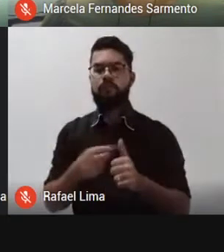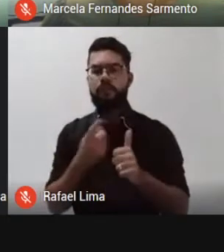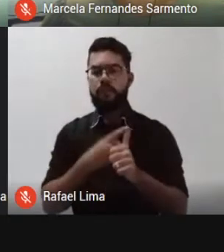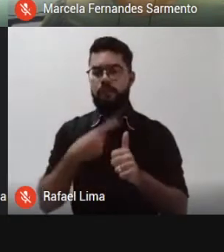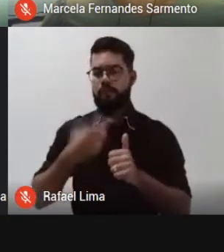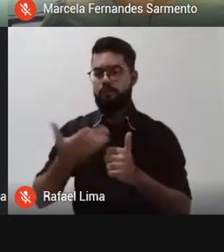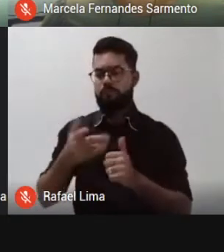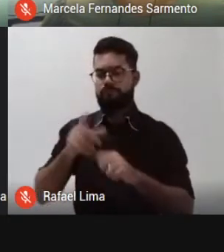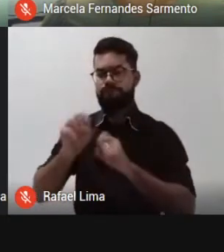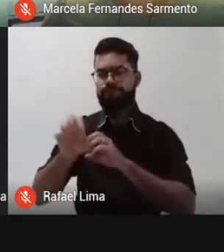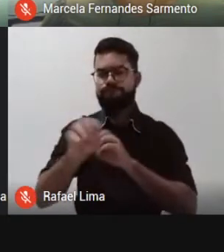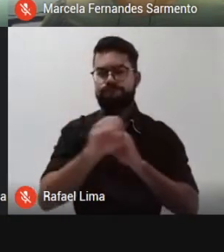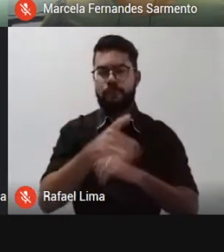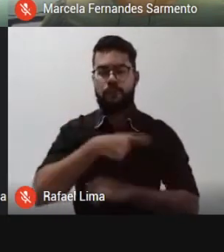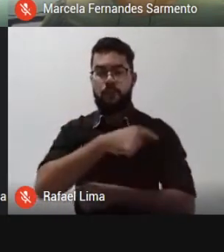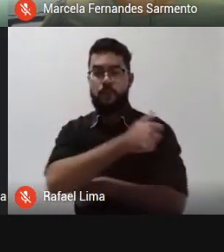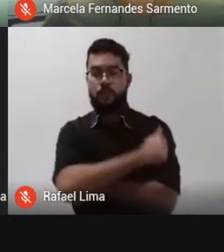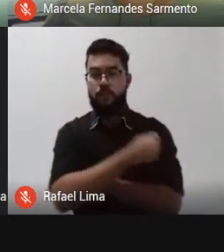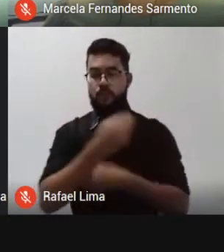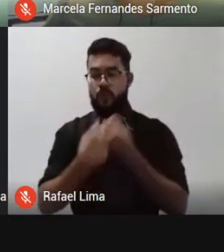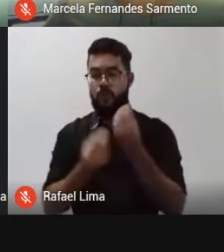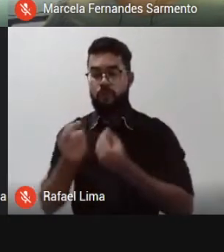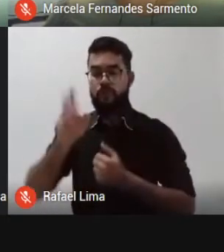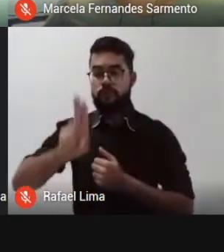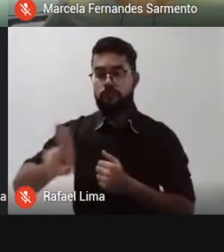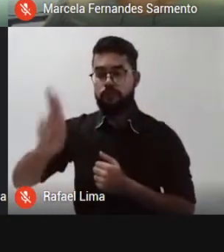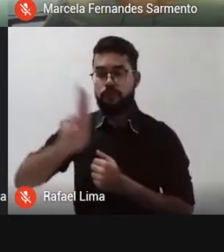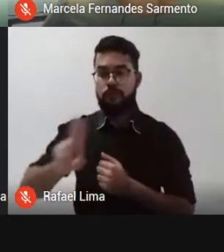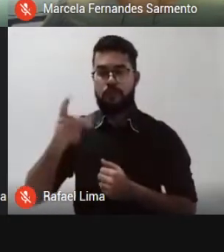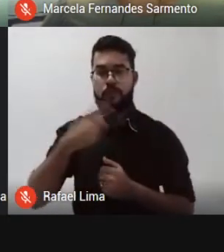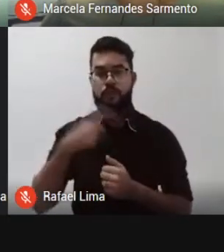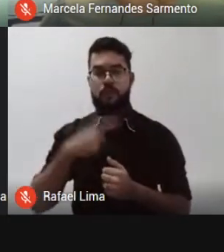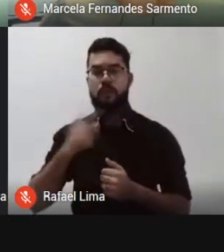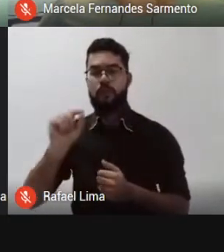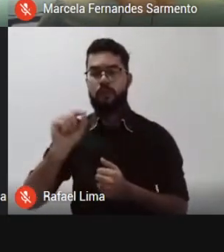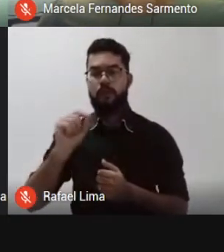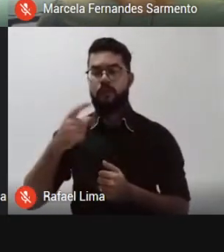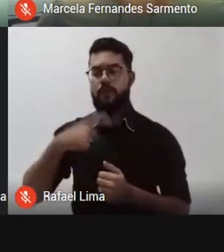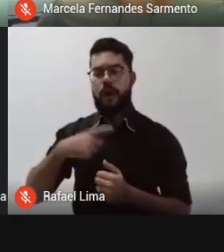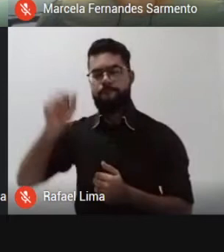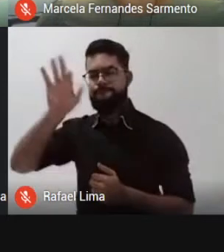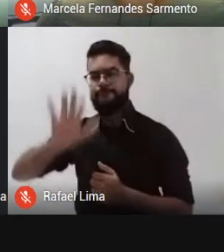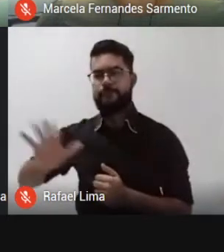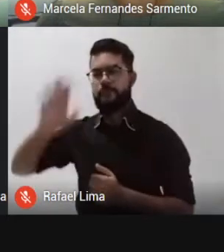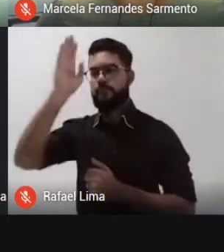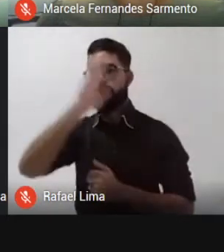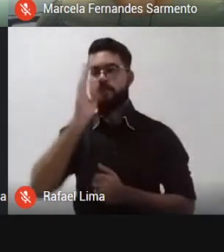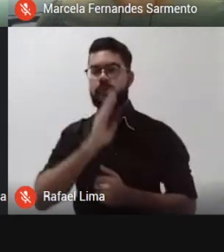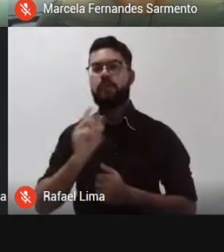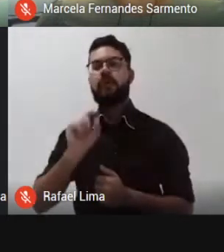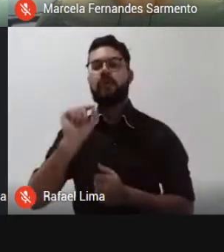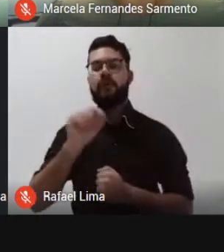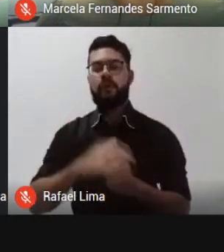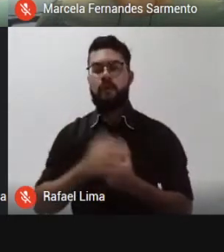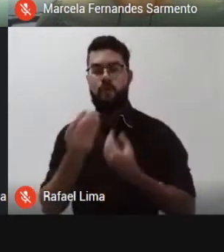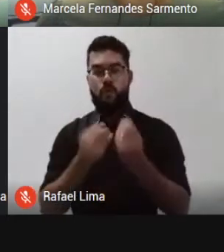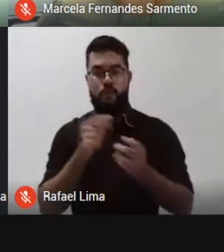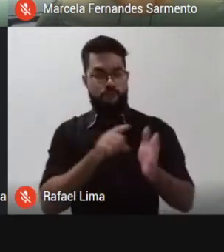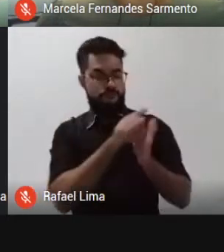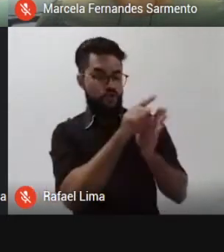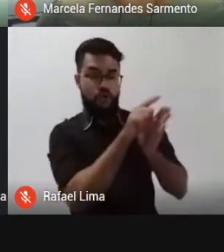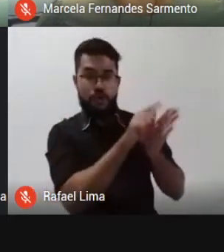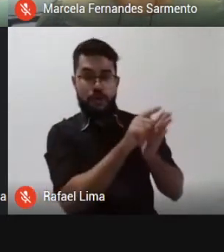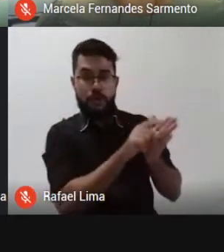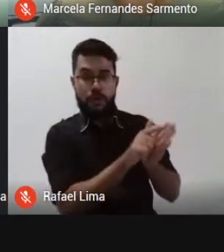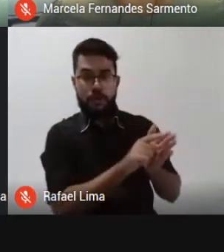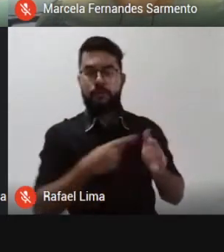os parques, tanto em âmbito internacional como em âmbito nacional. Então, unido a essa pesquisa, juntamente com a conversa que a gente